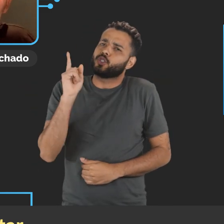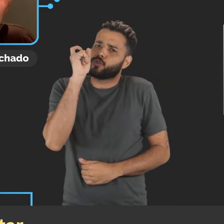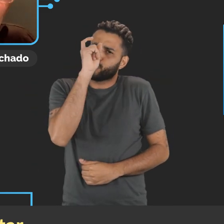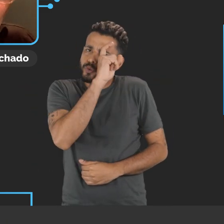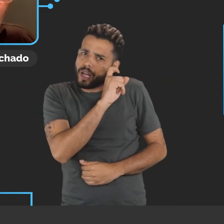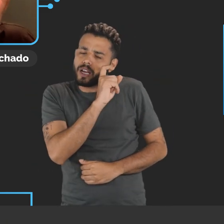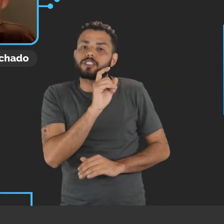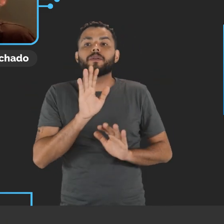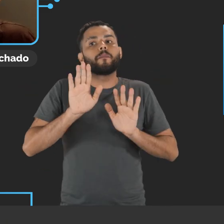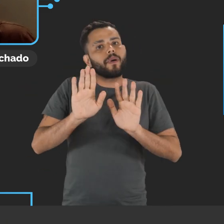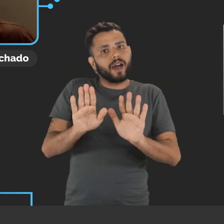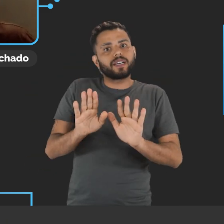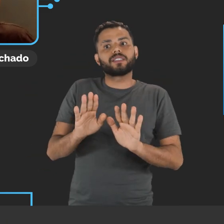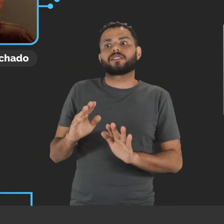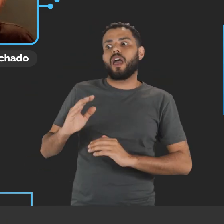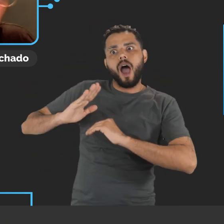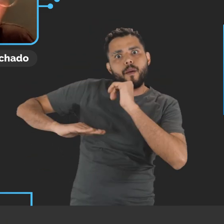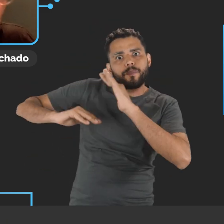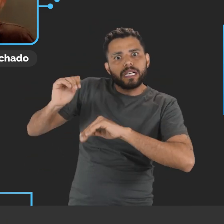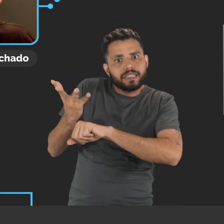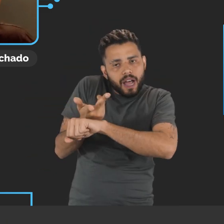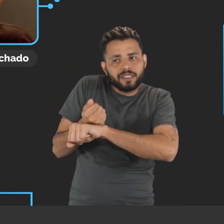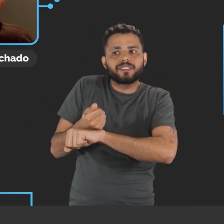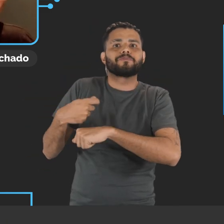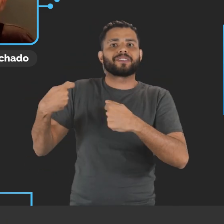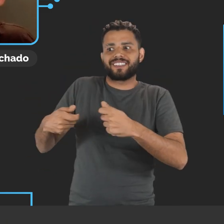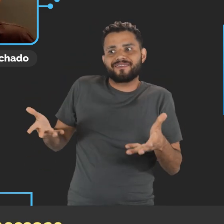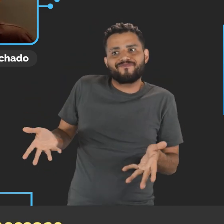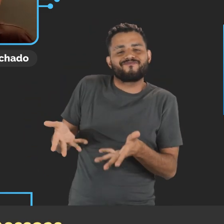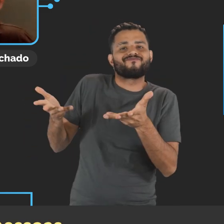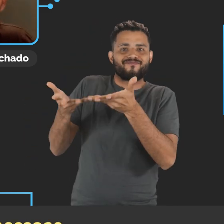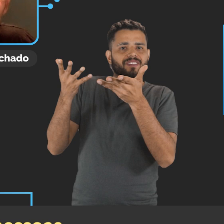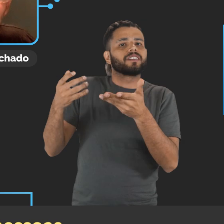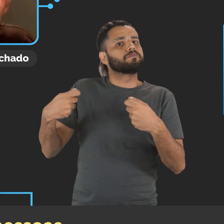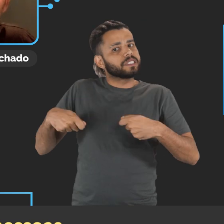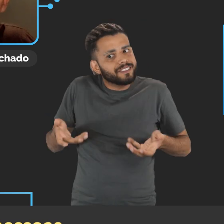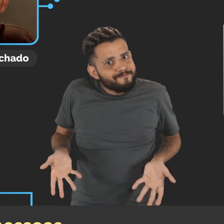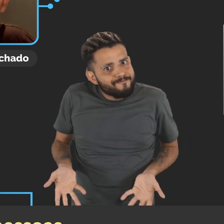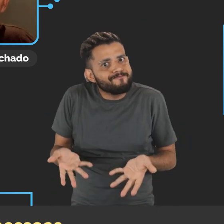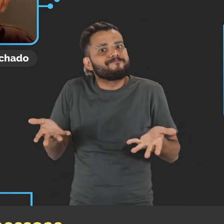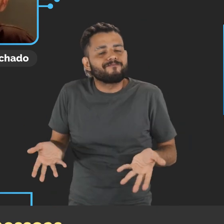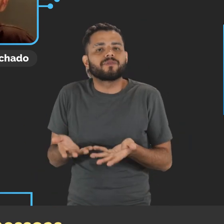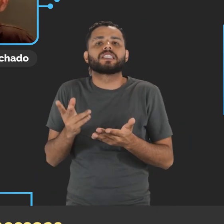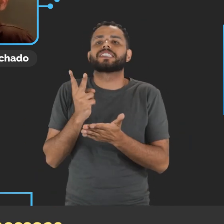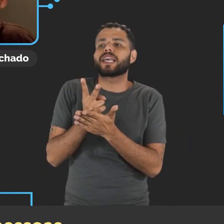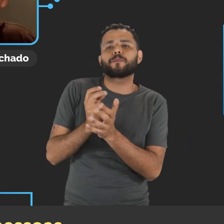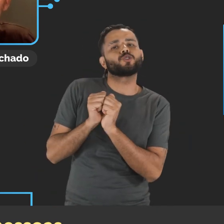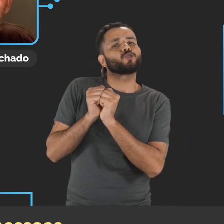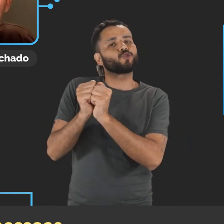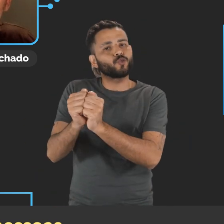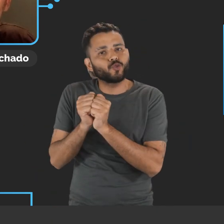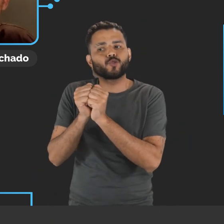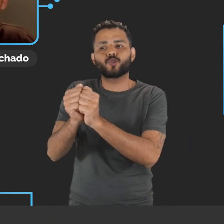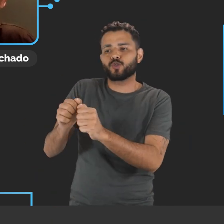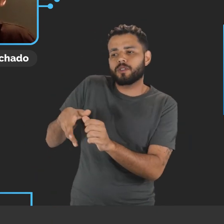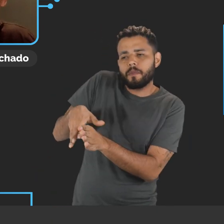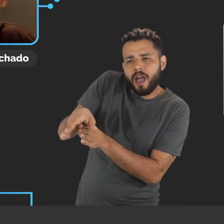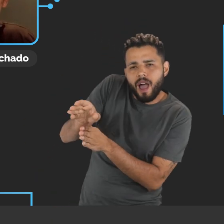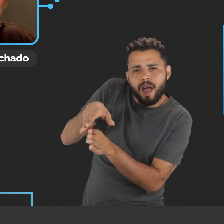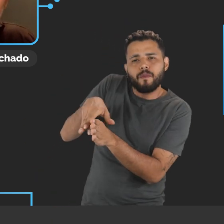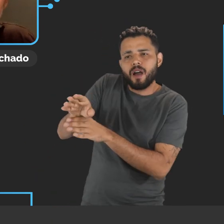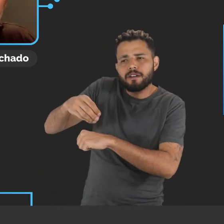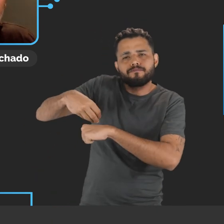de cada pessoa, mas valorizar as habilidades, isso é mais importante, valorizar e instigar as habilidades dessas pessoas e acompanhá-las,